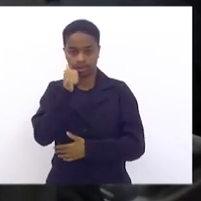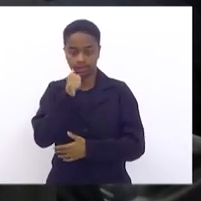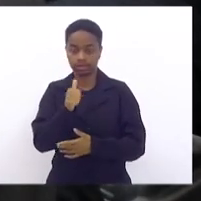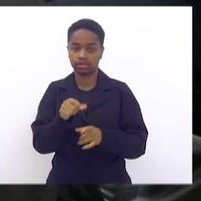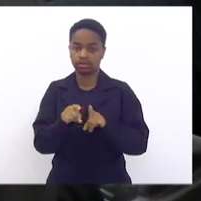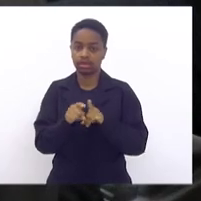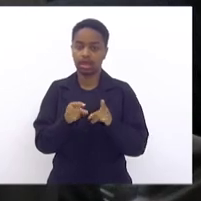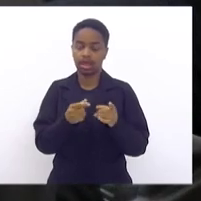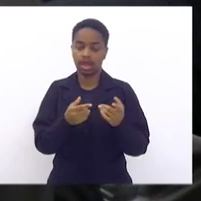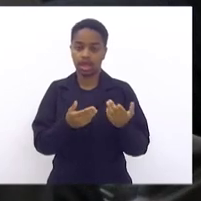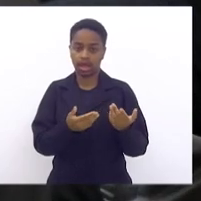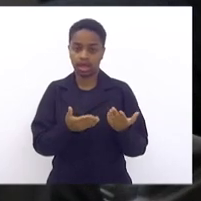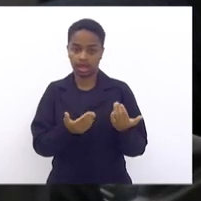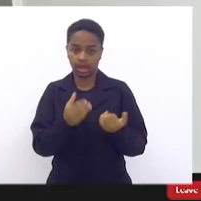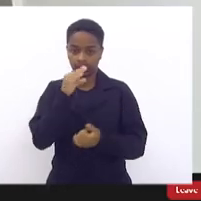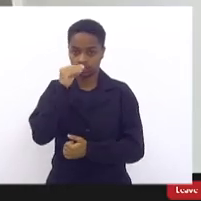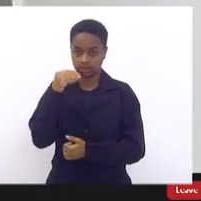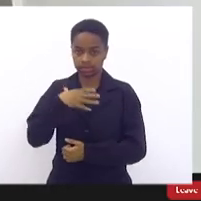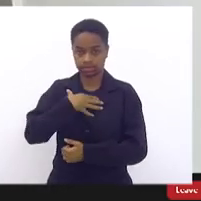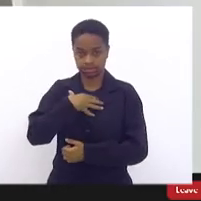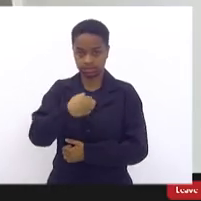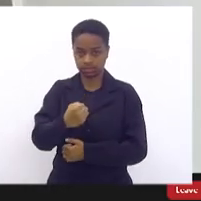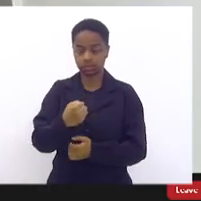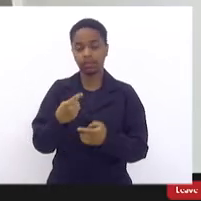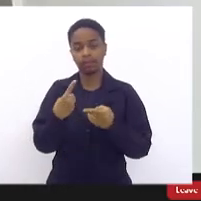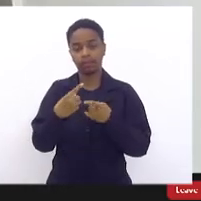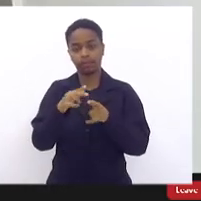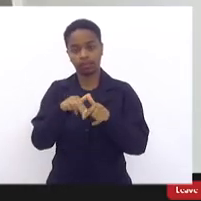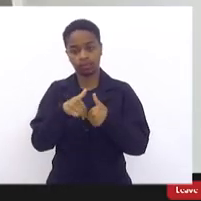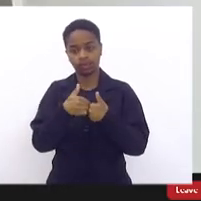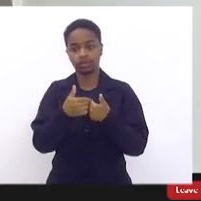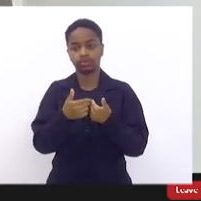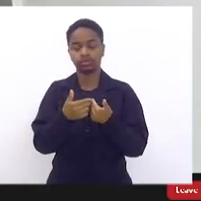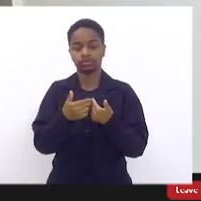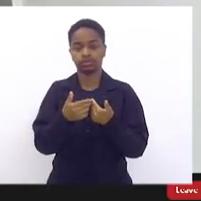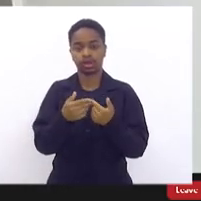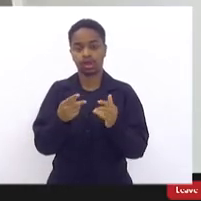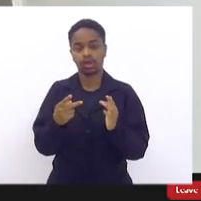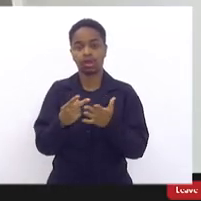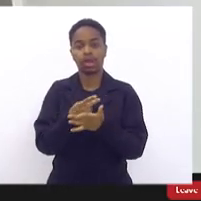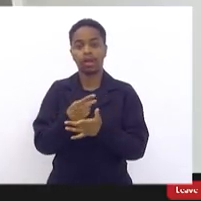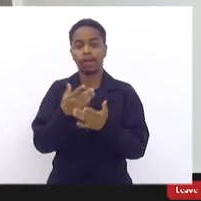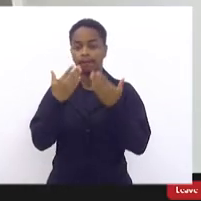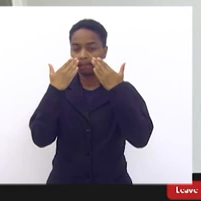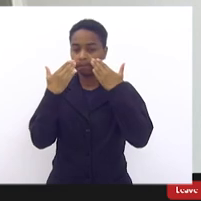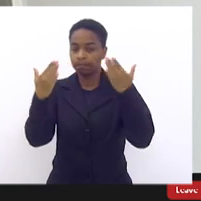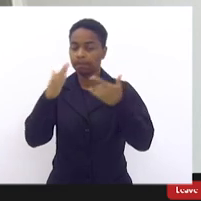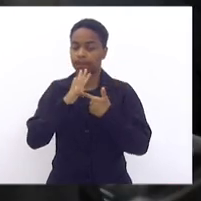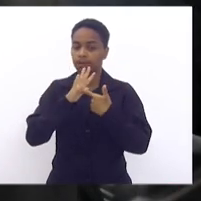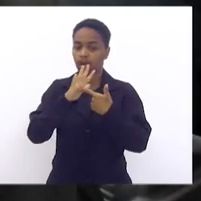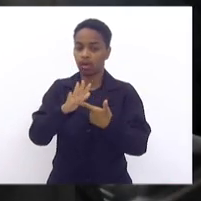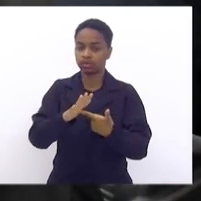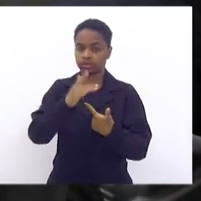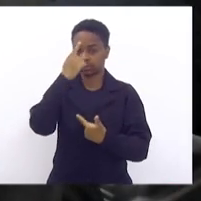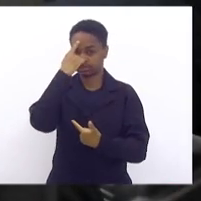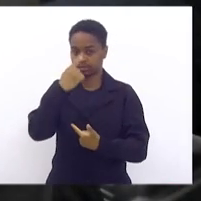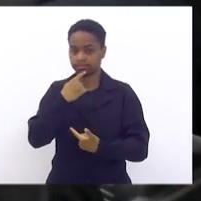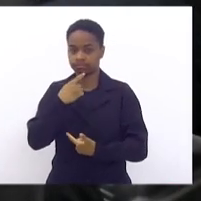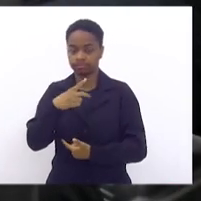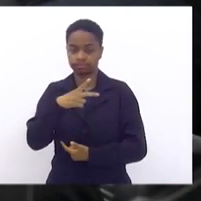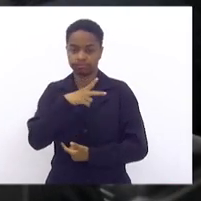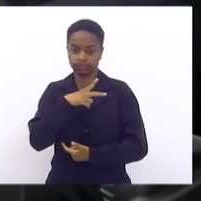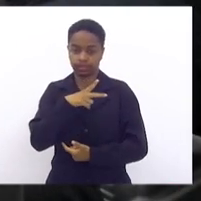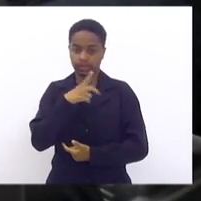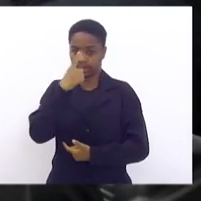inclusive, se suicidaram, né, por conta desse tipo de violação, porque são imagens íntimas, né? São